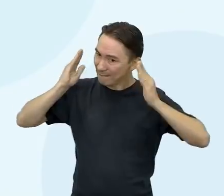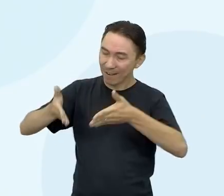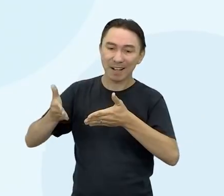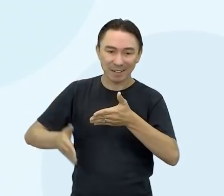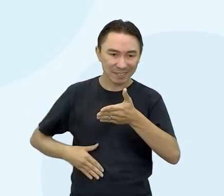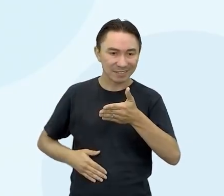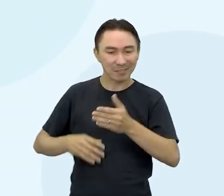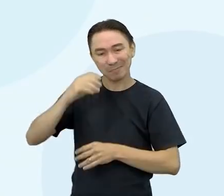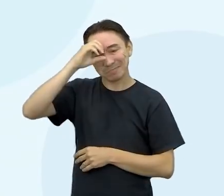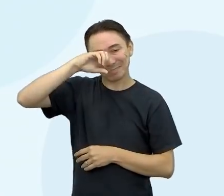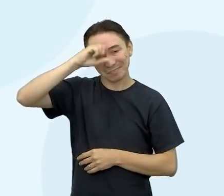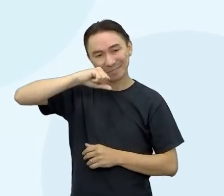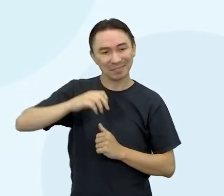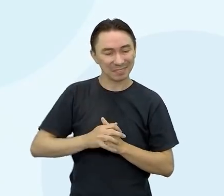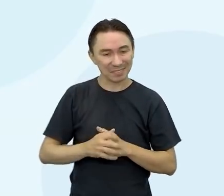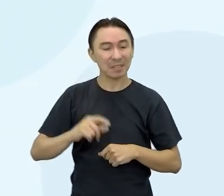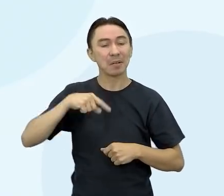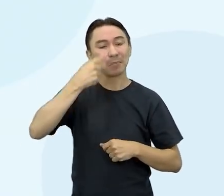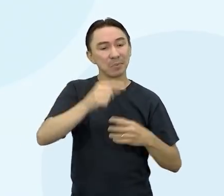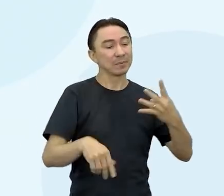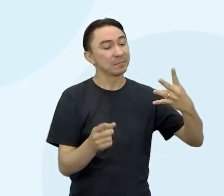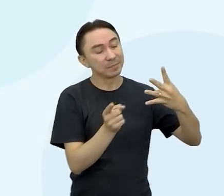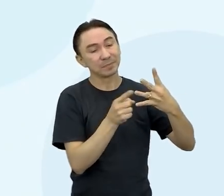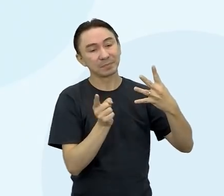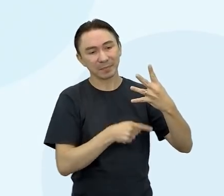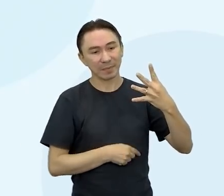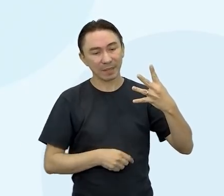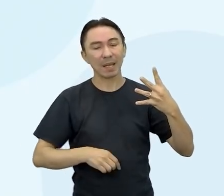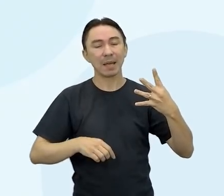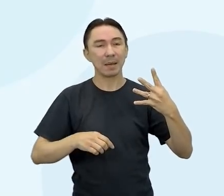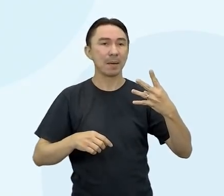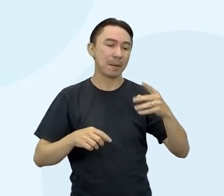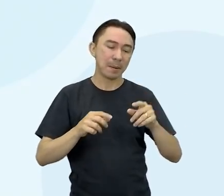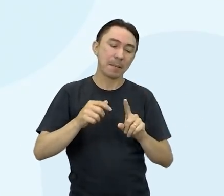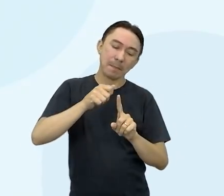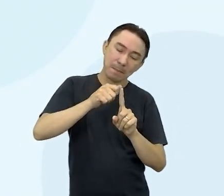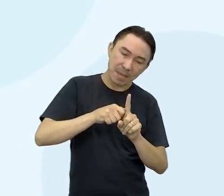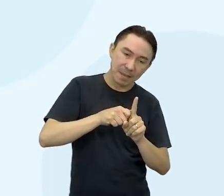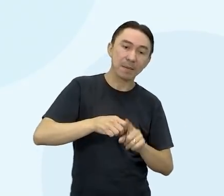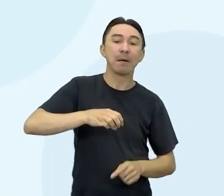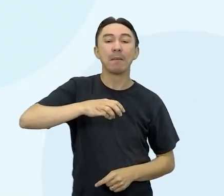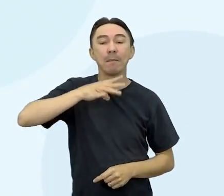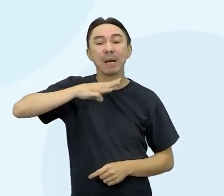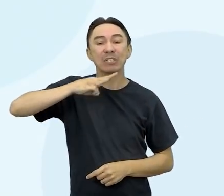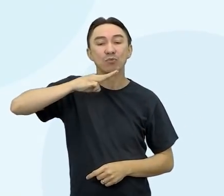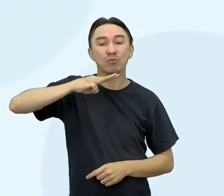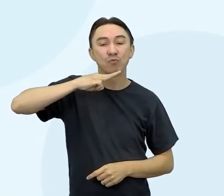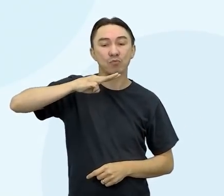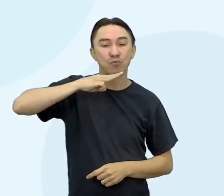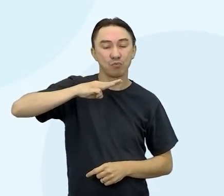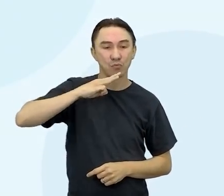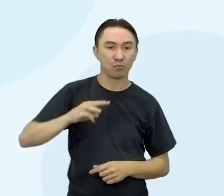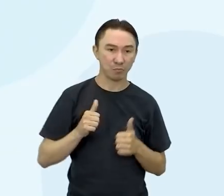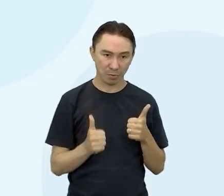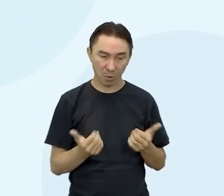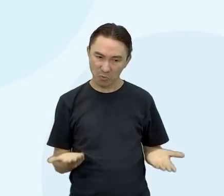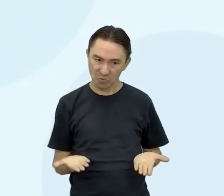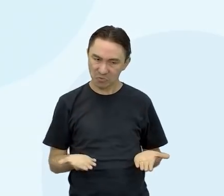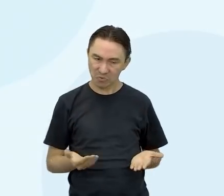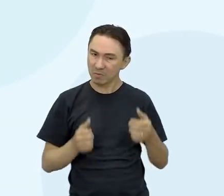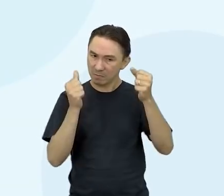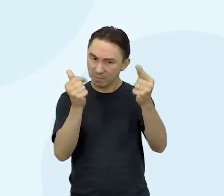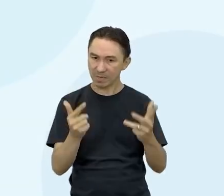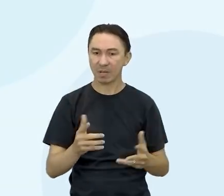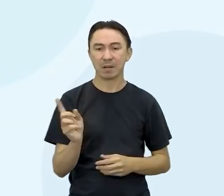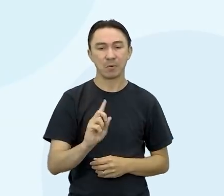linha do tempo vão ser focados a partir aí de março, tá? Então, a gente não vai entrar no mérito deles hoje. Então, vamos lá. Período